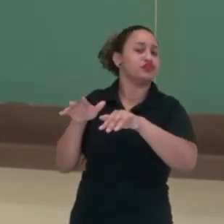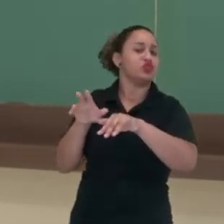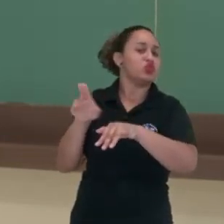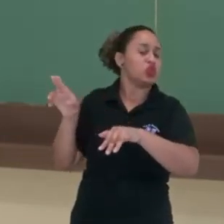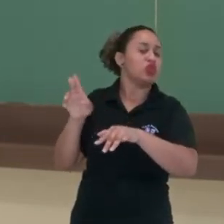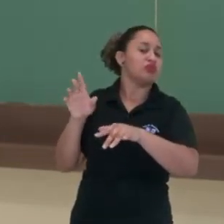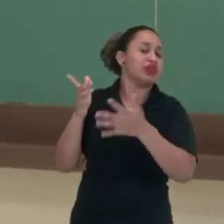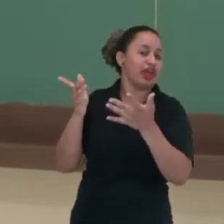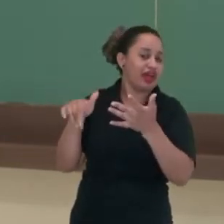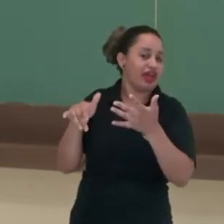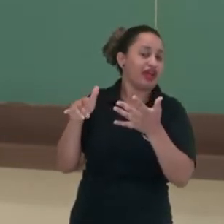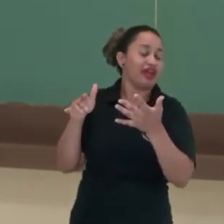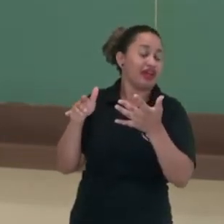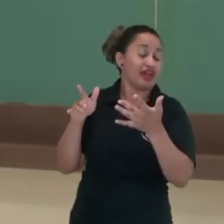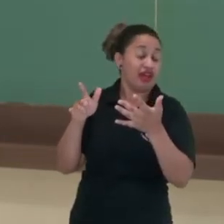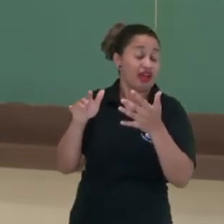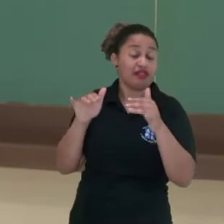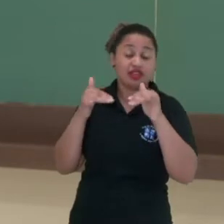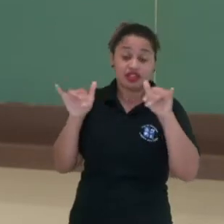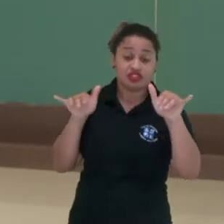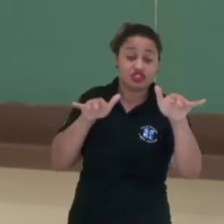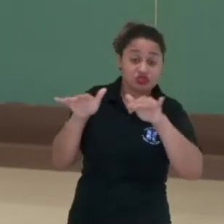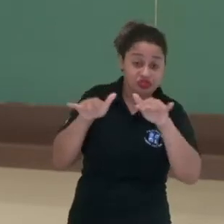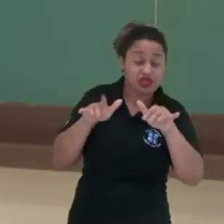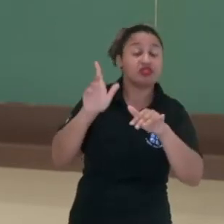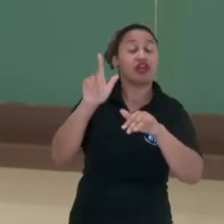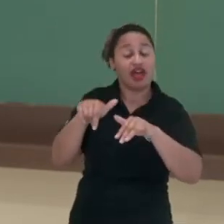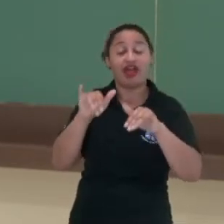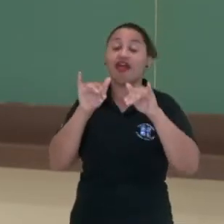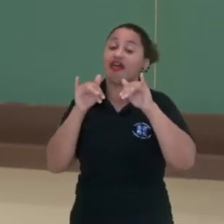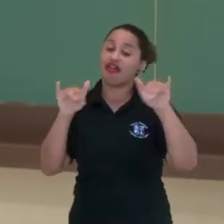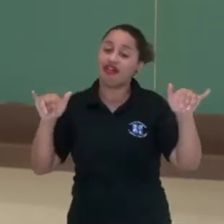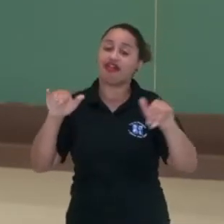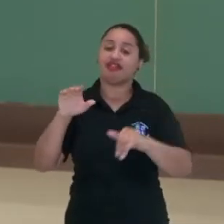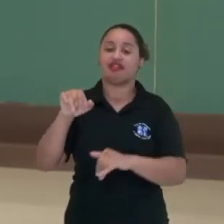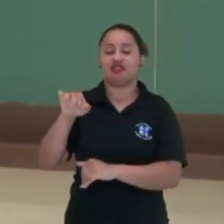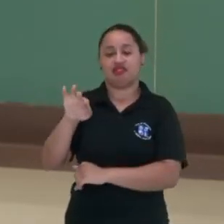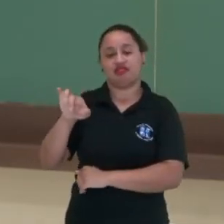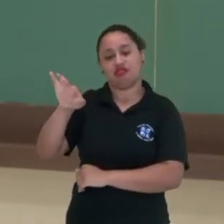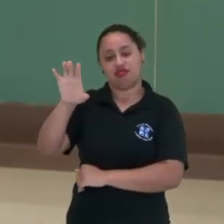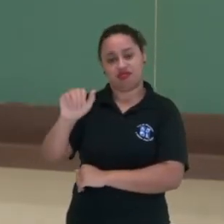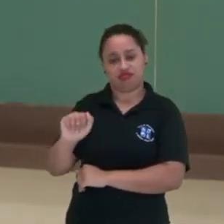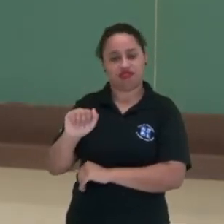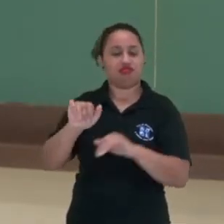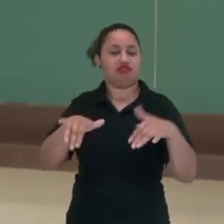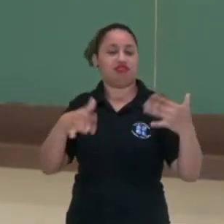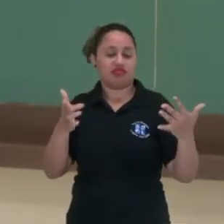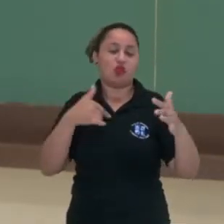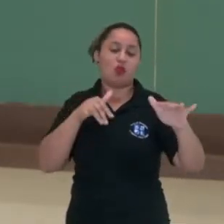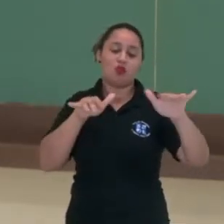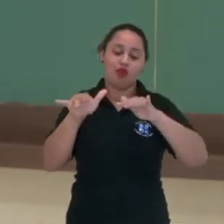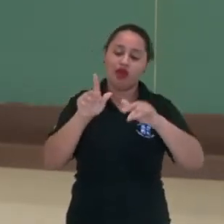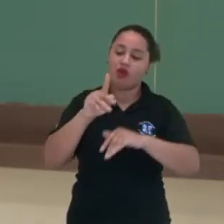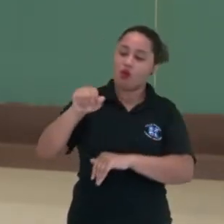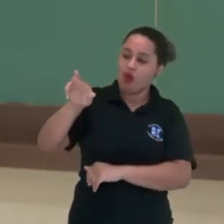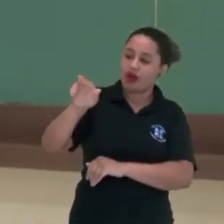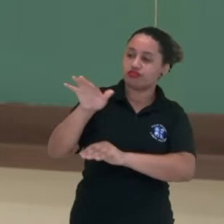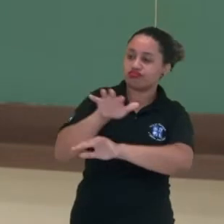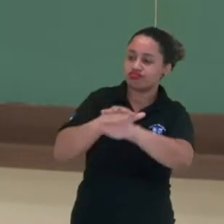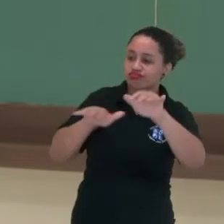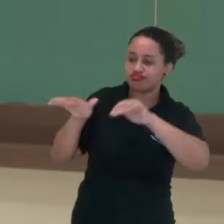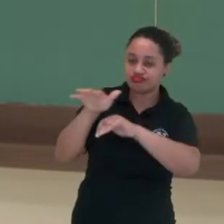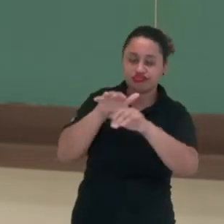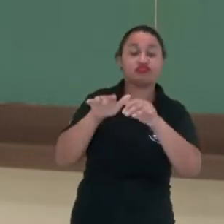energia cinética? Da energia do movimento? É energia cinética. Então, vai movimentar esse ar e vai produzir o